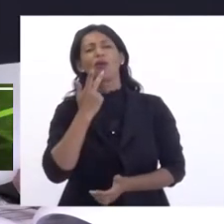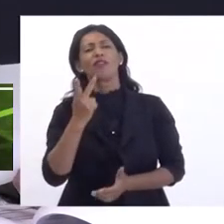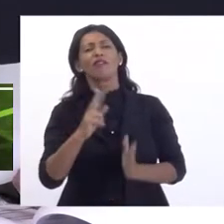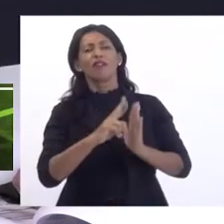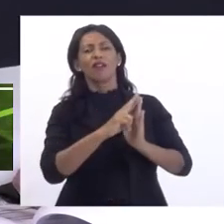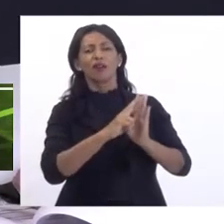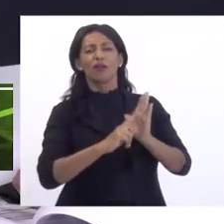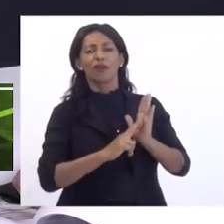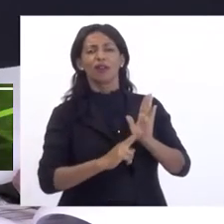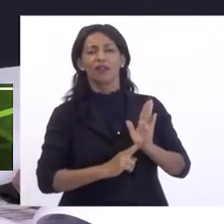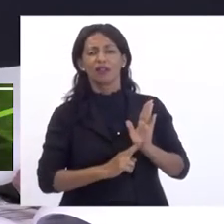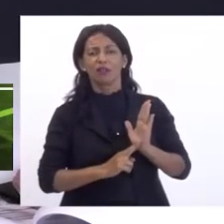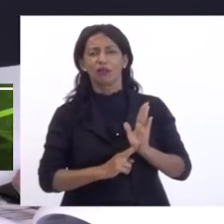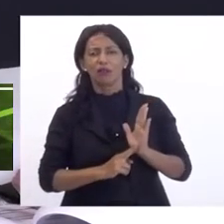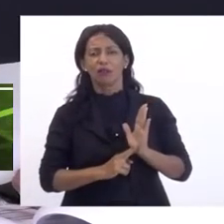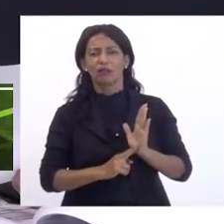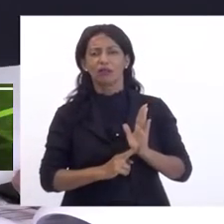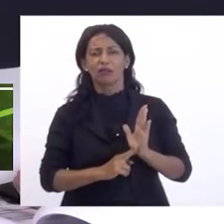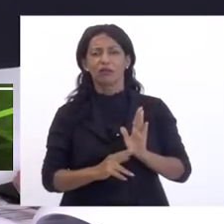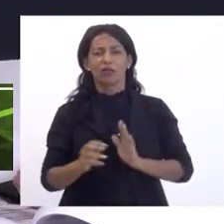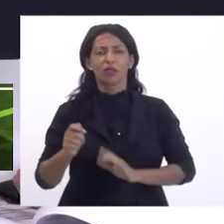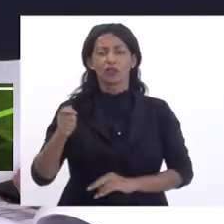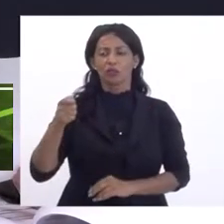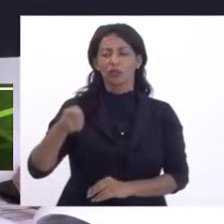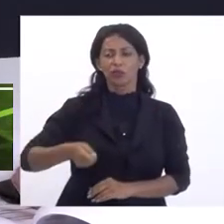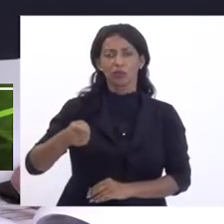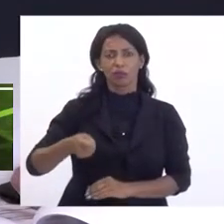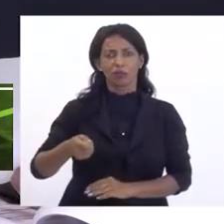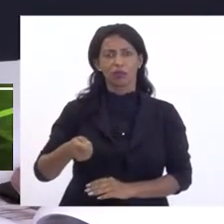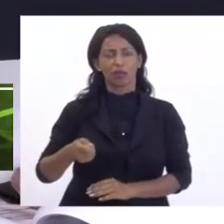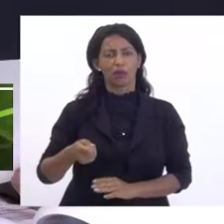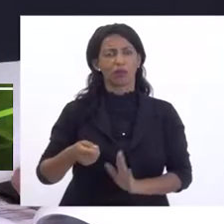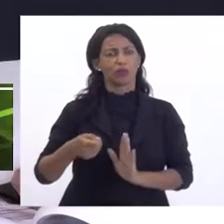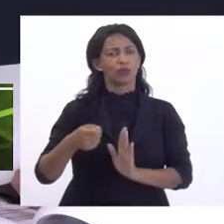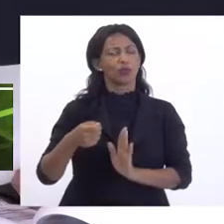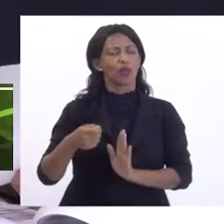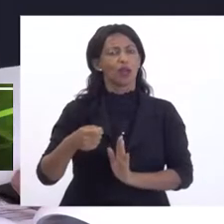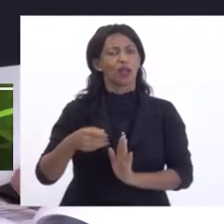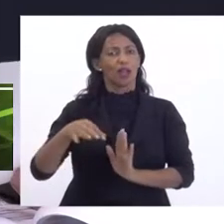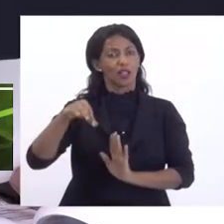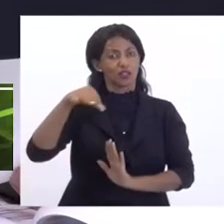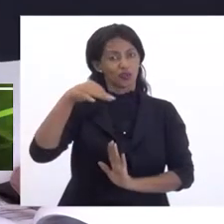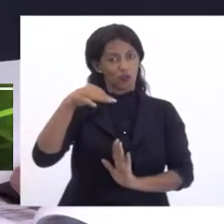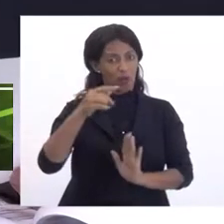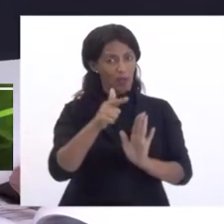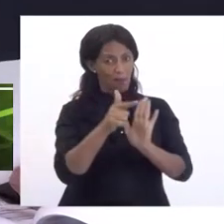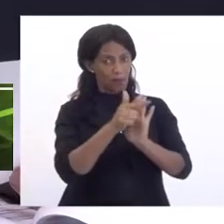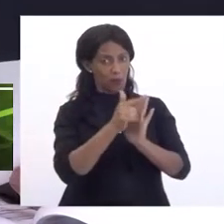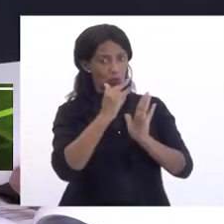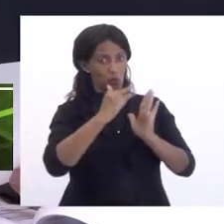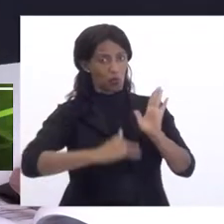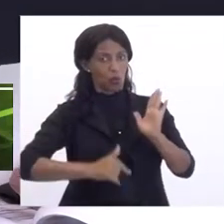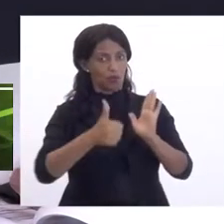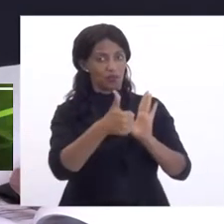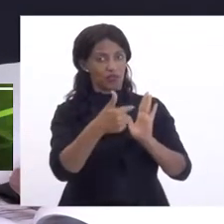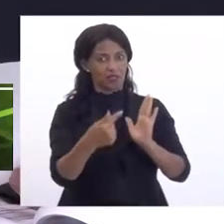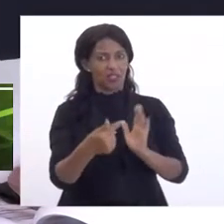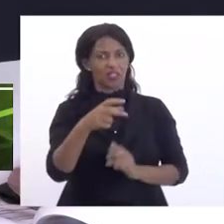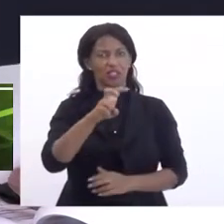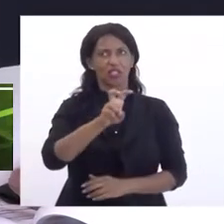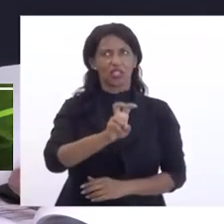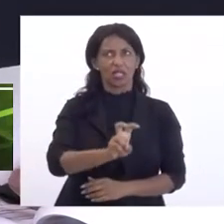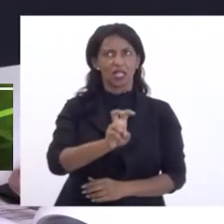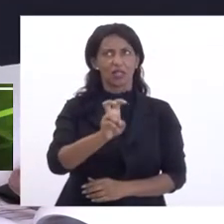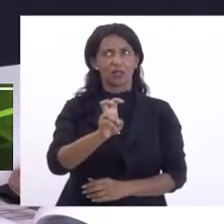relatório do Tribunal de Contas das contas 2020, as folhas 17, de um total de